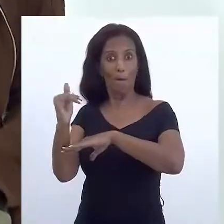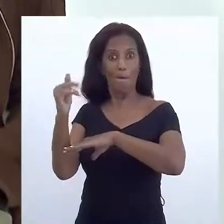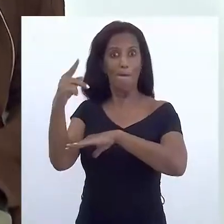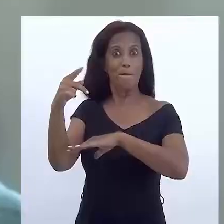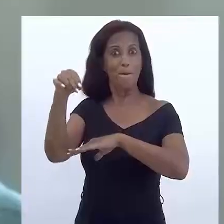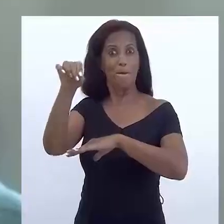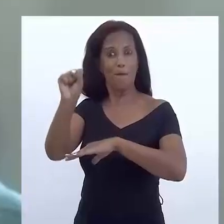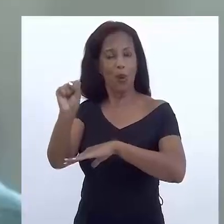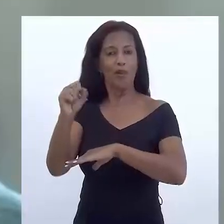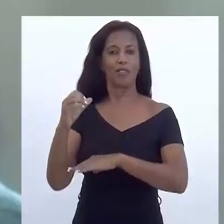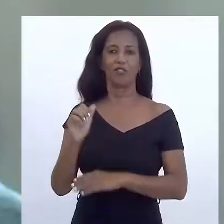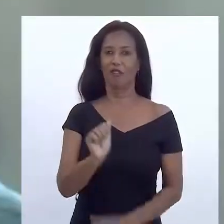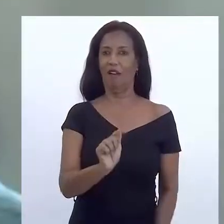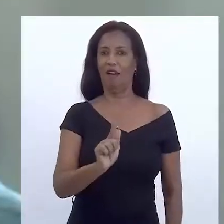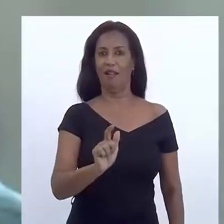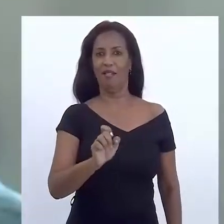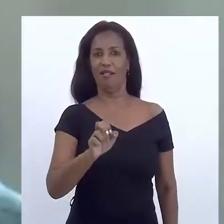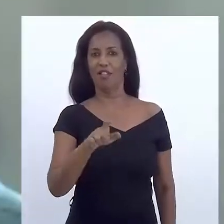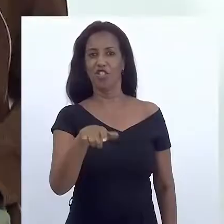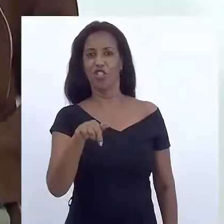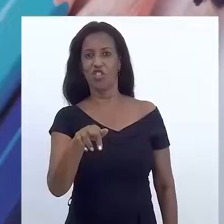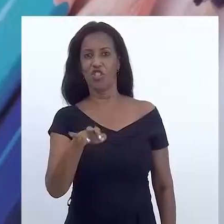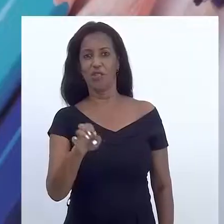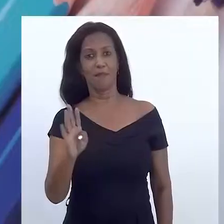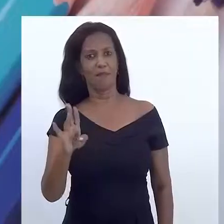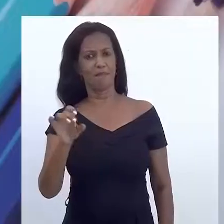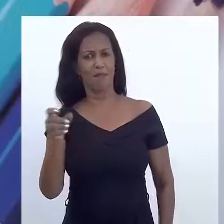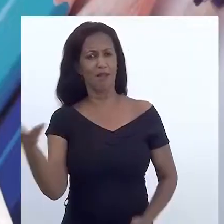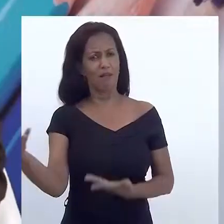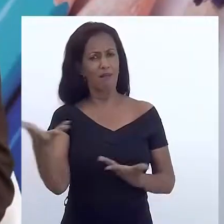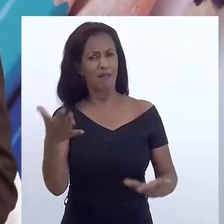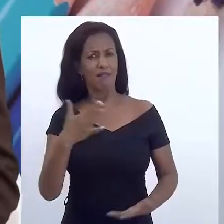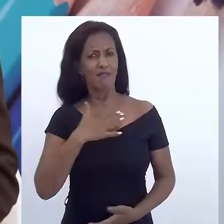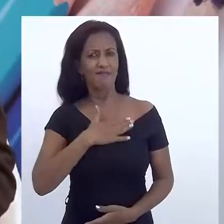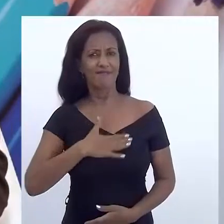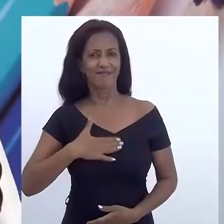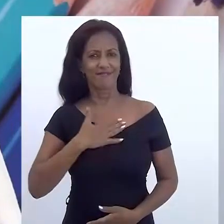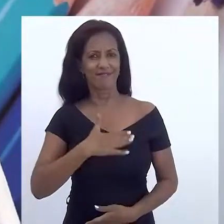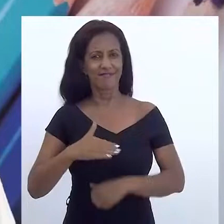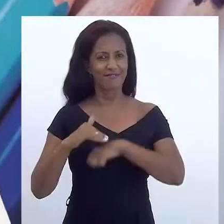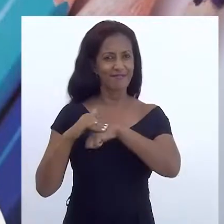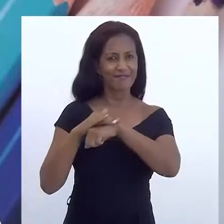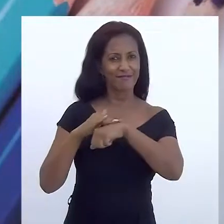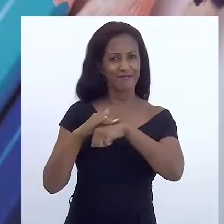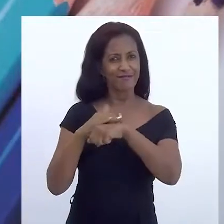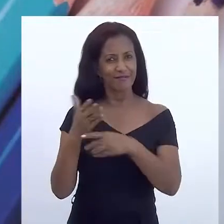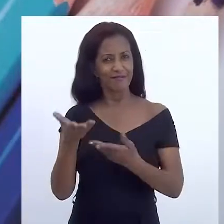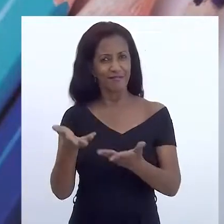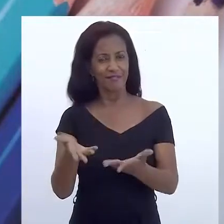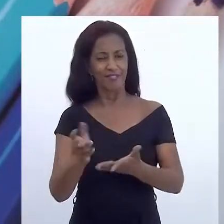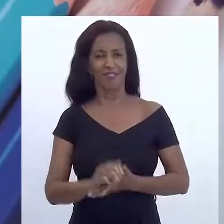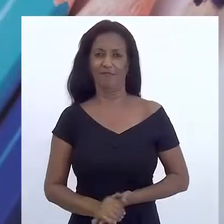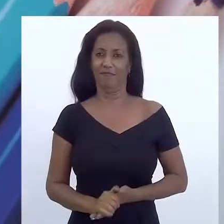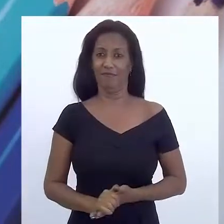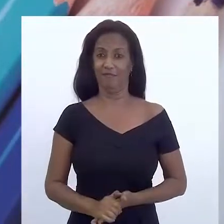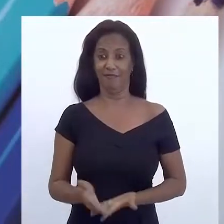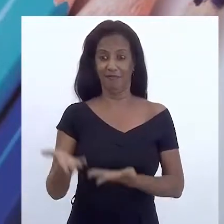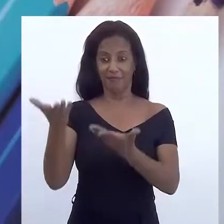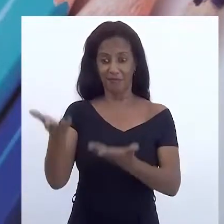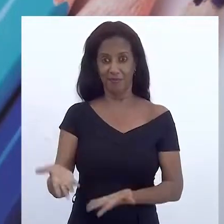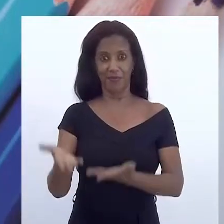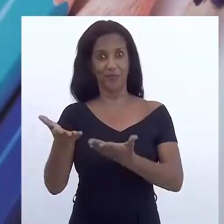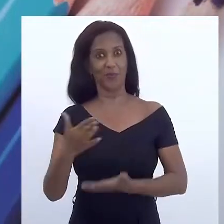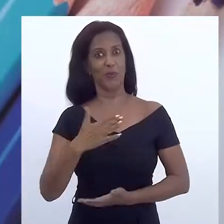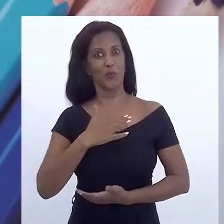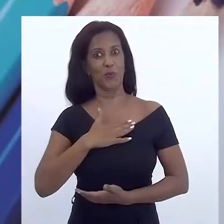em ciências, Alexandre Bello. Muito bem-vindo, Alexandre, um prazer conversar com você, ainda mais alguém que gosta